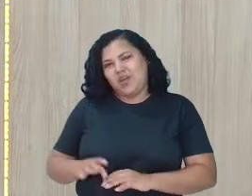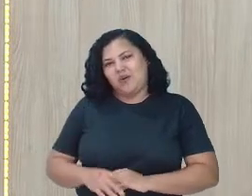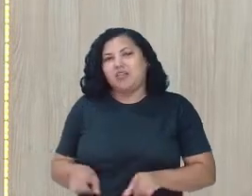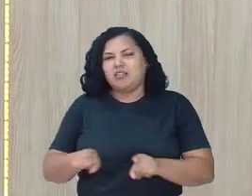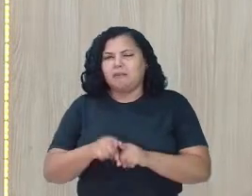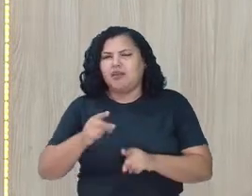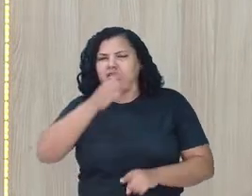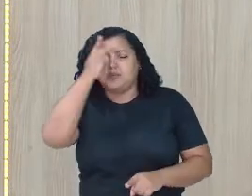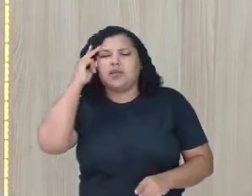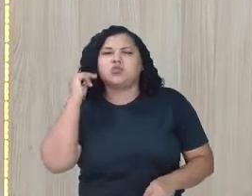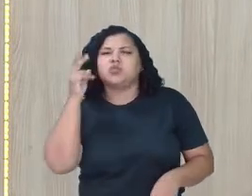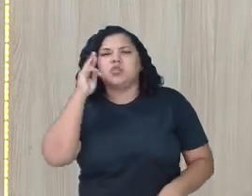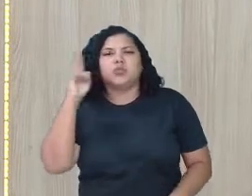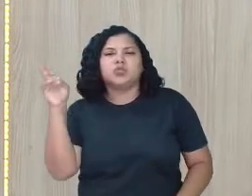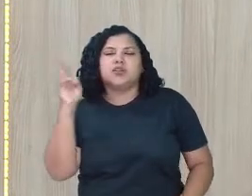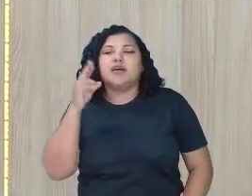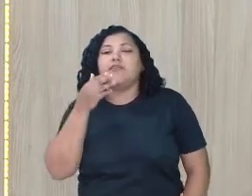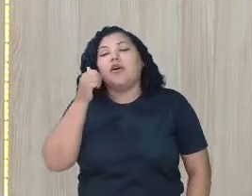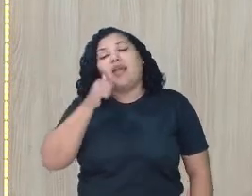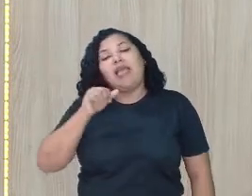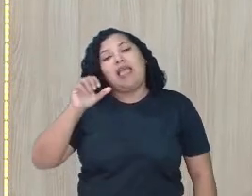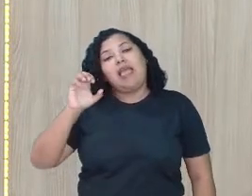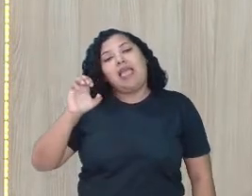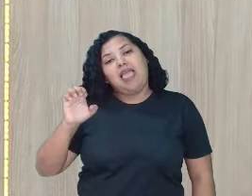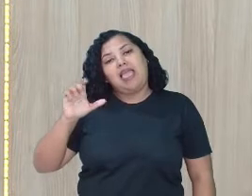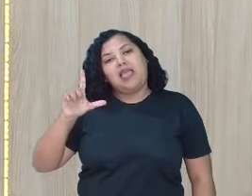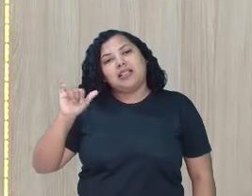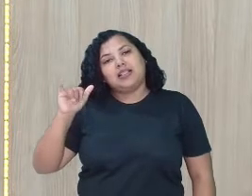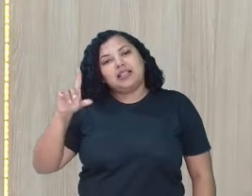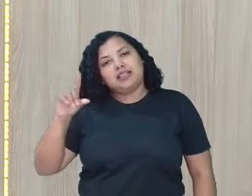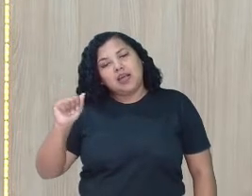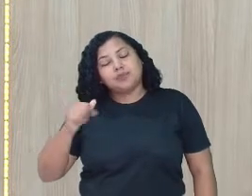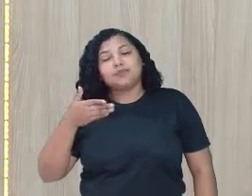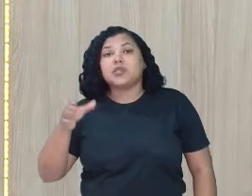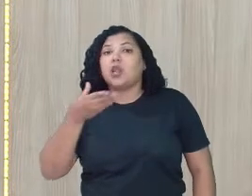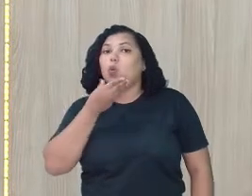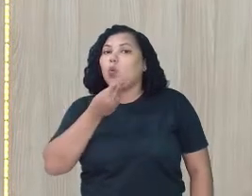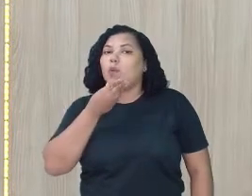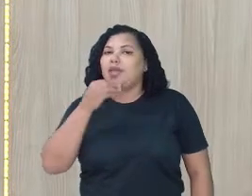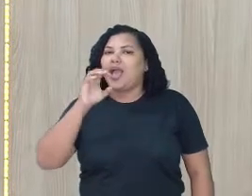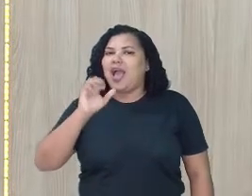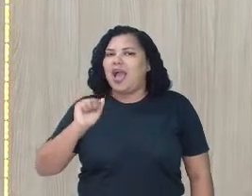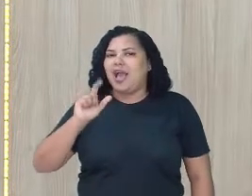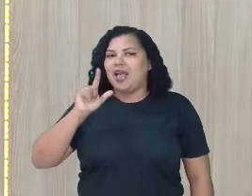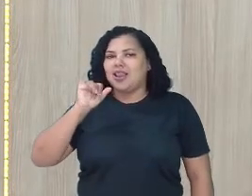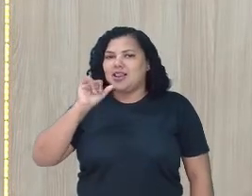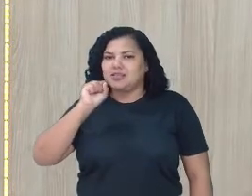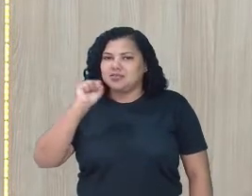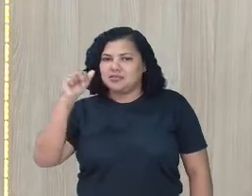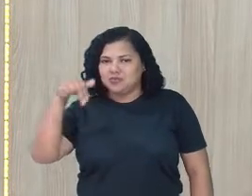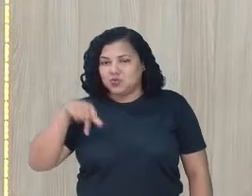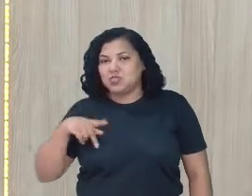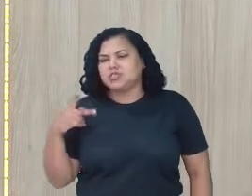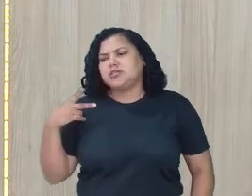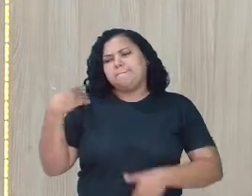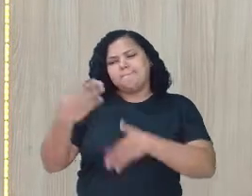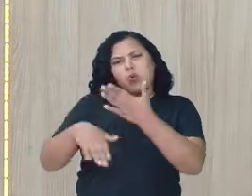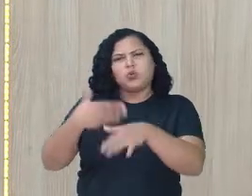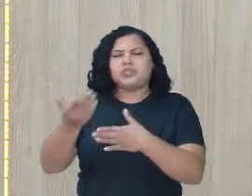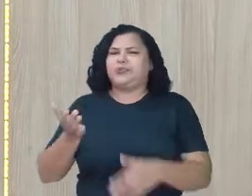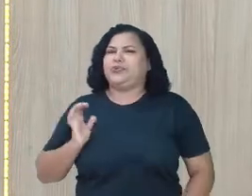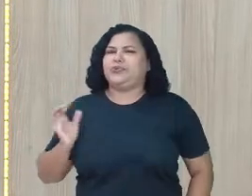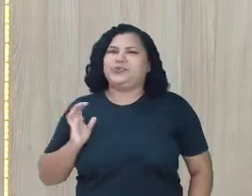monitores, né, Hélida e Alisson, que também trabalharam com a gente. Então, esse processo todo é muito rico, né?